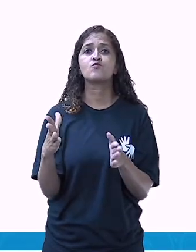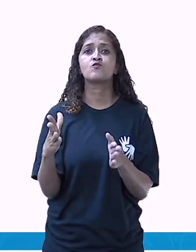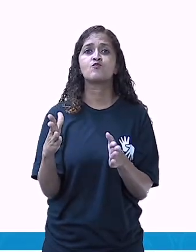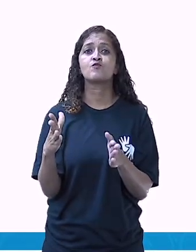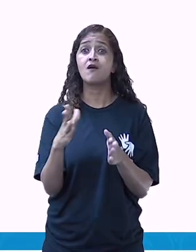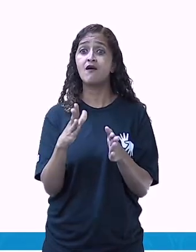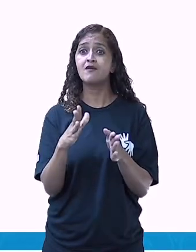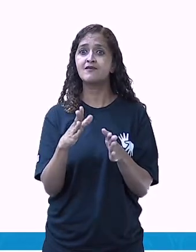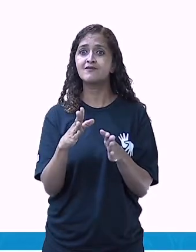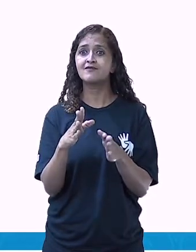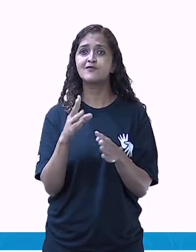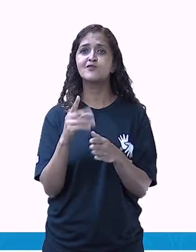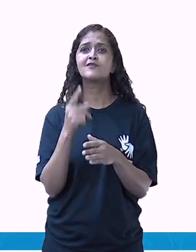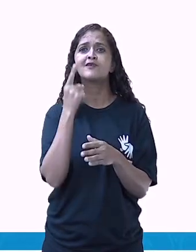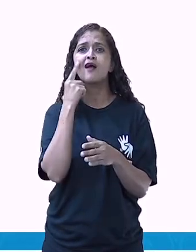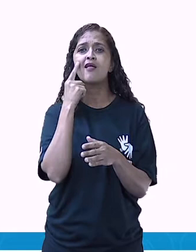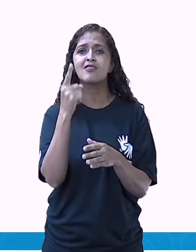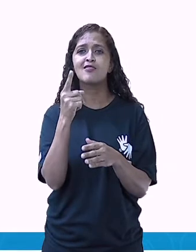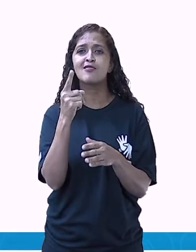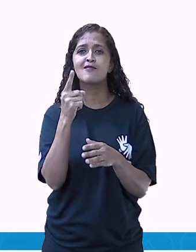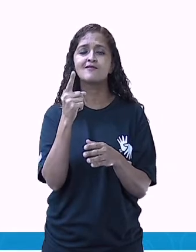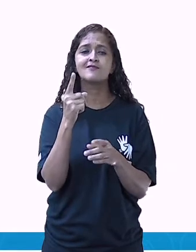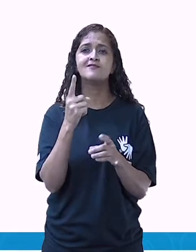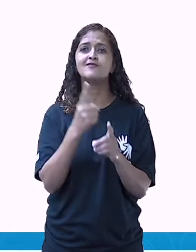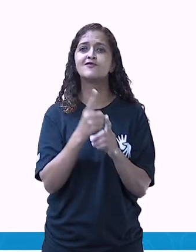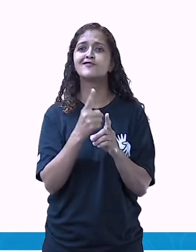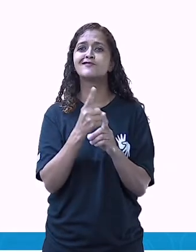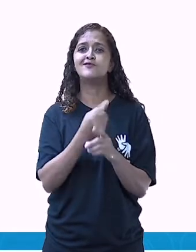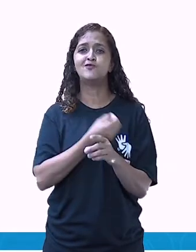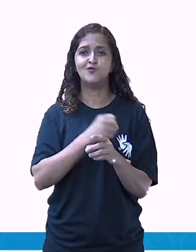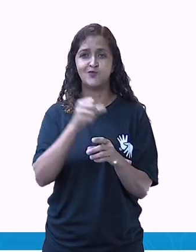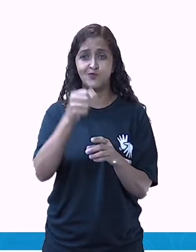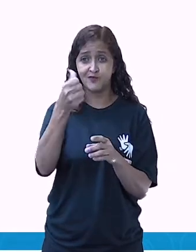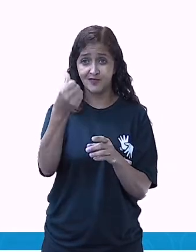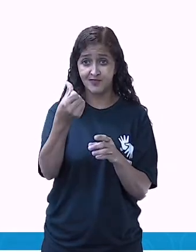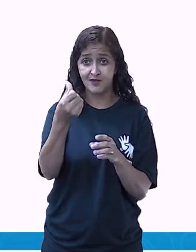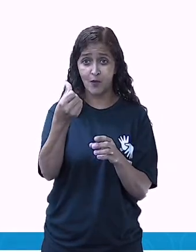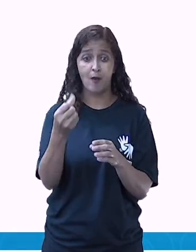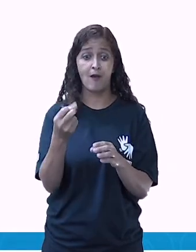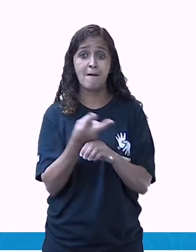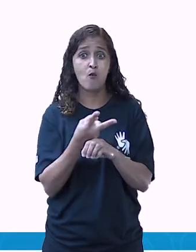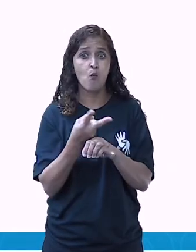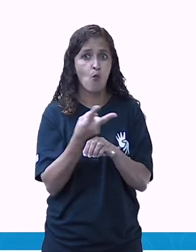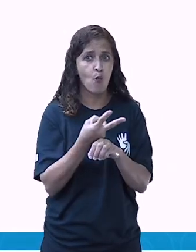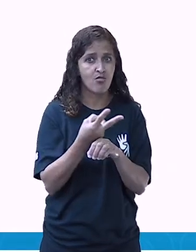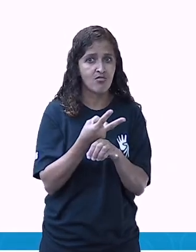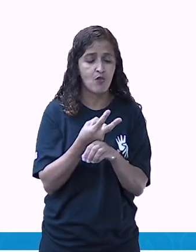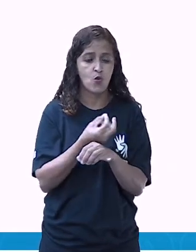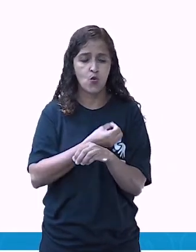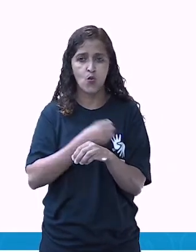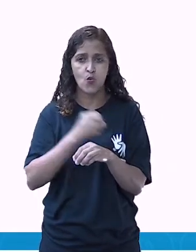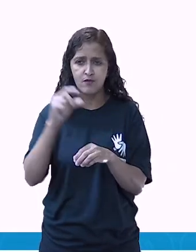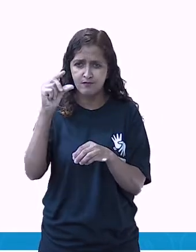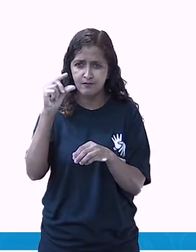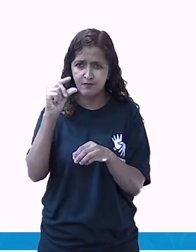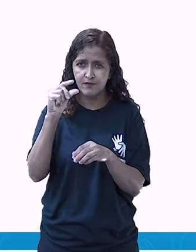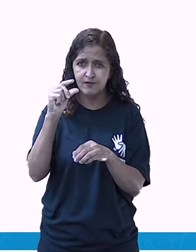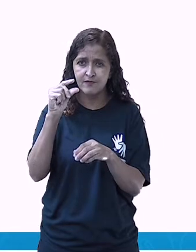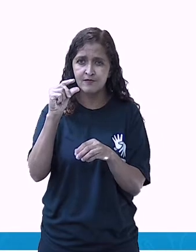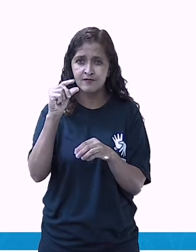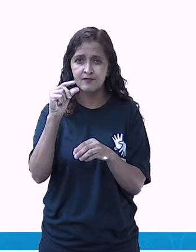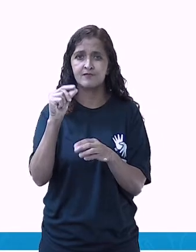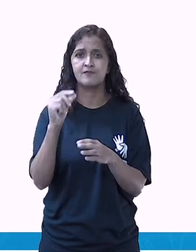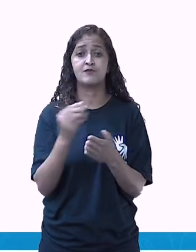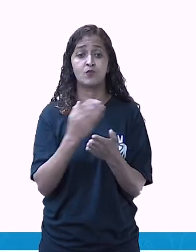número 6. Então, quer dizer que o menor número que nós temos é o número 6. Nós vamos partir